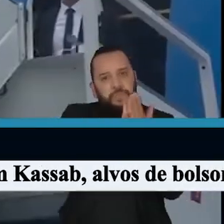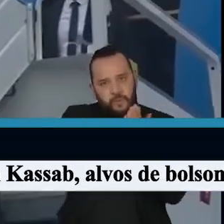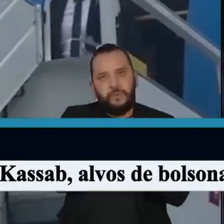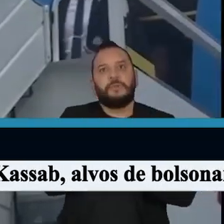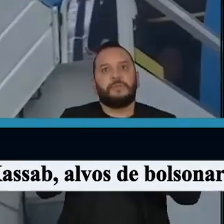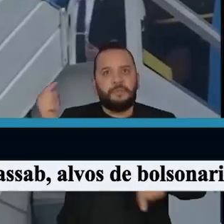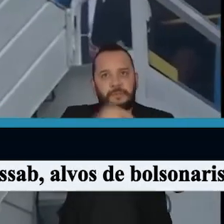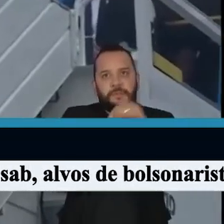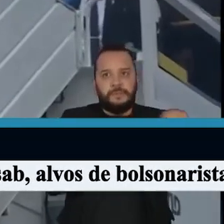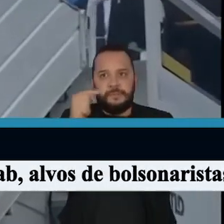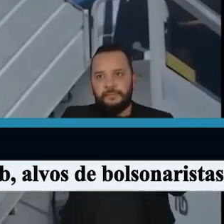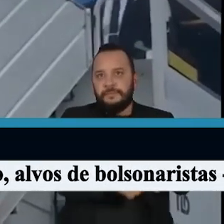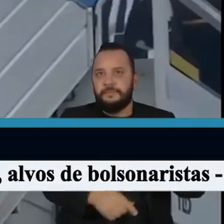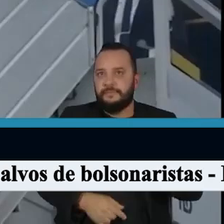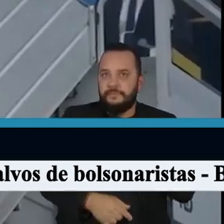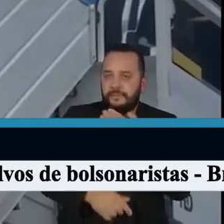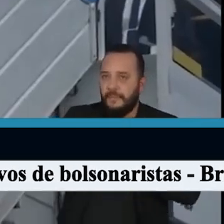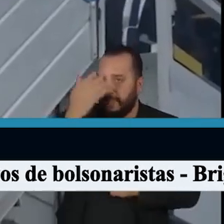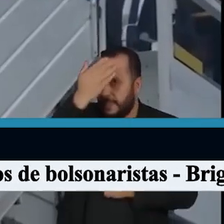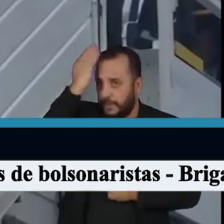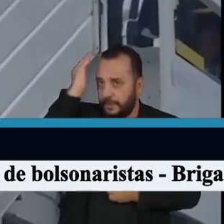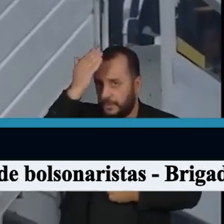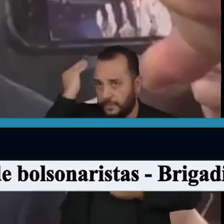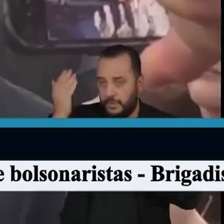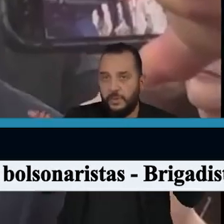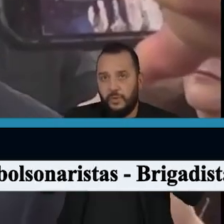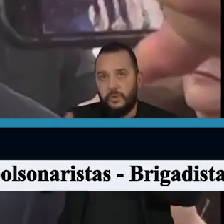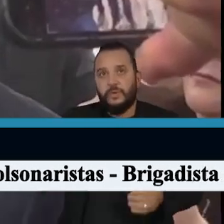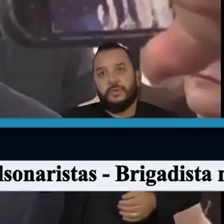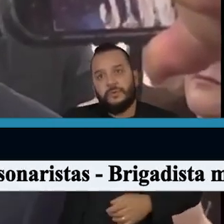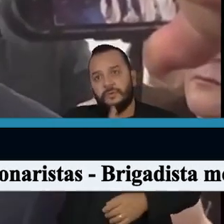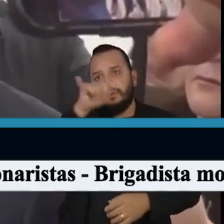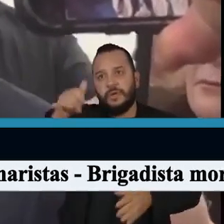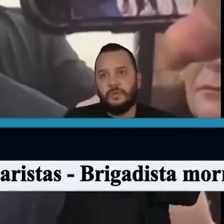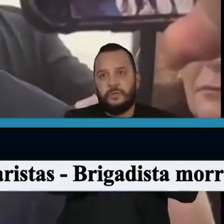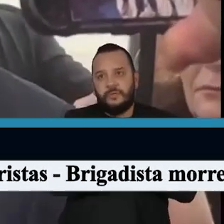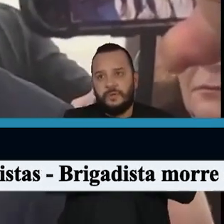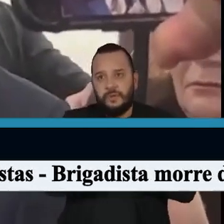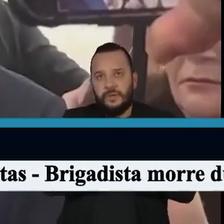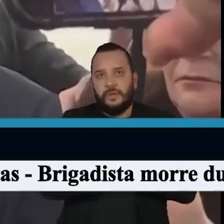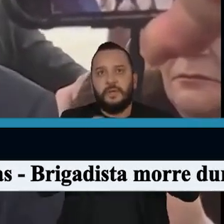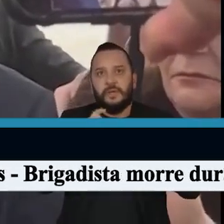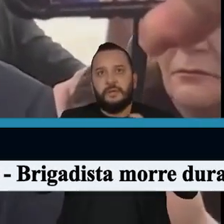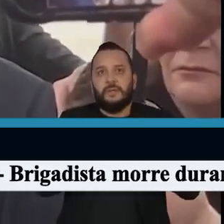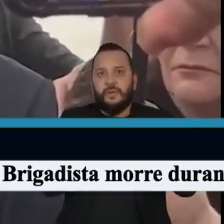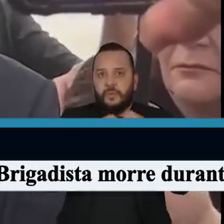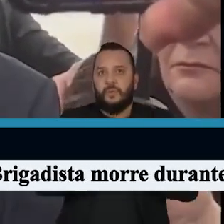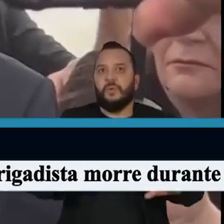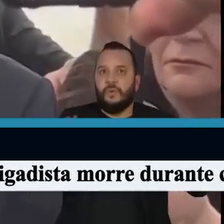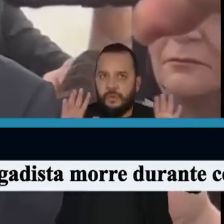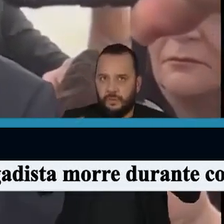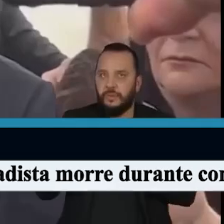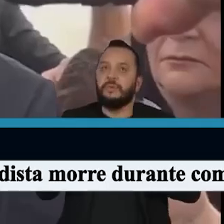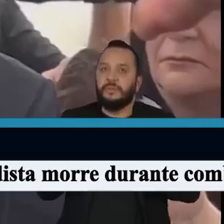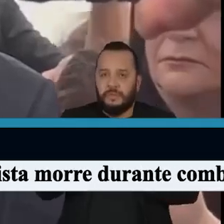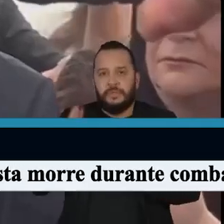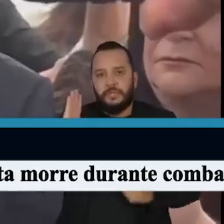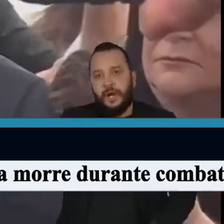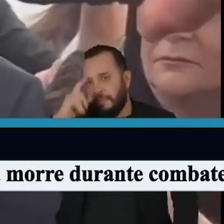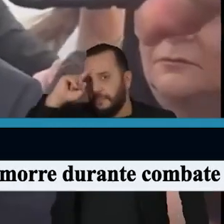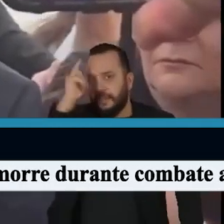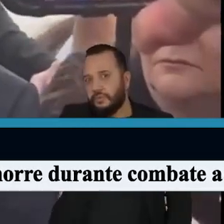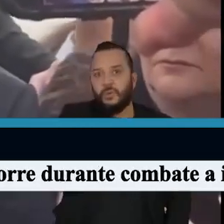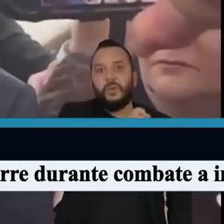O premier Benjamin Netanyahu chegou hoje a Nova York para a Assembleia Geral da ONU, após deixar ordens para que